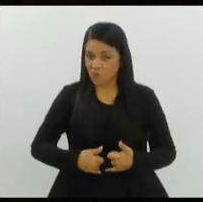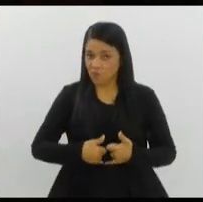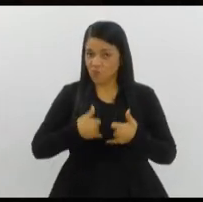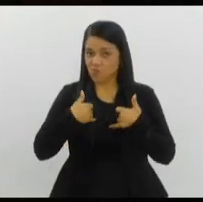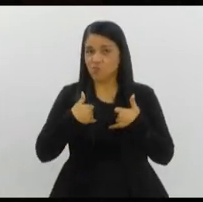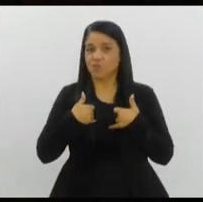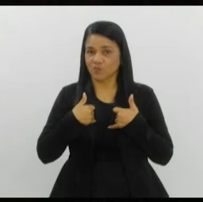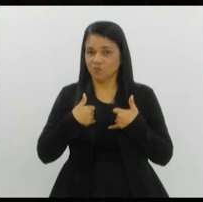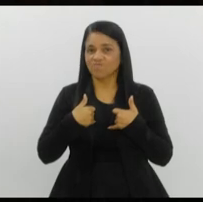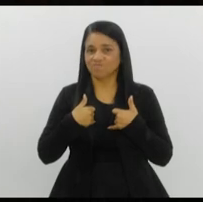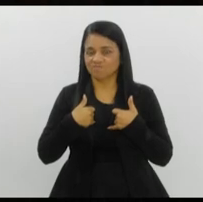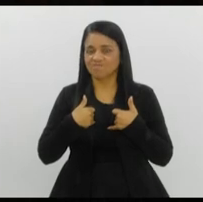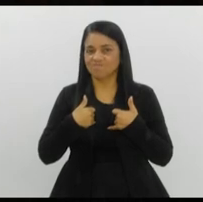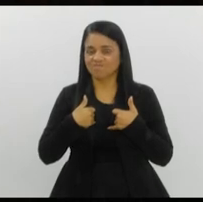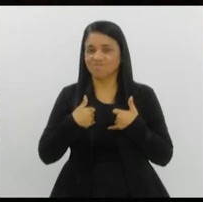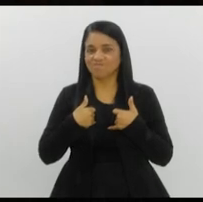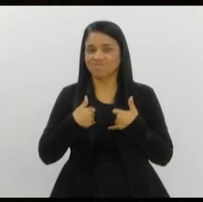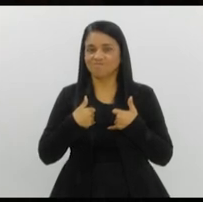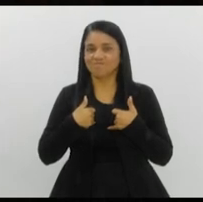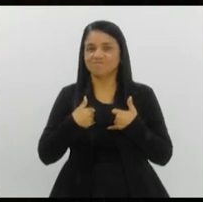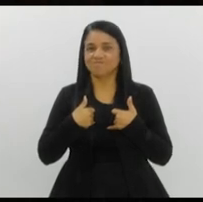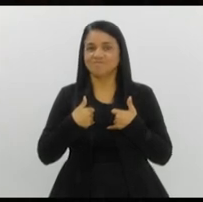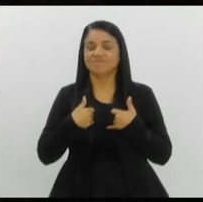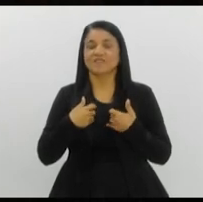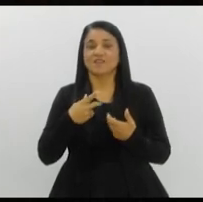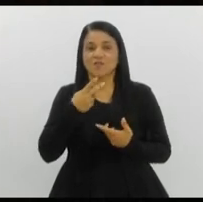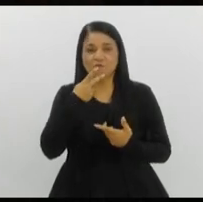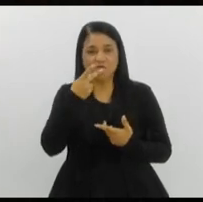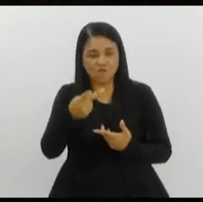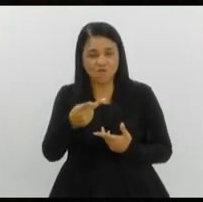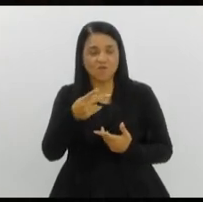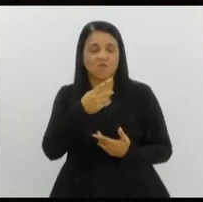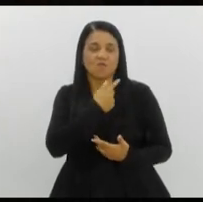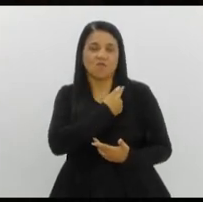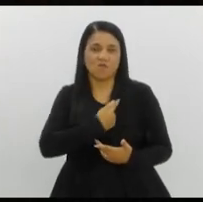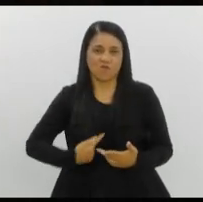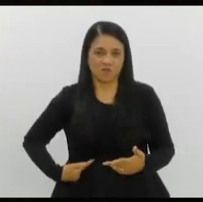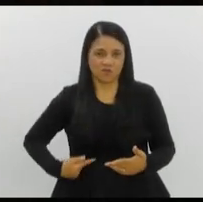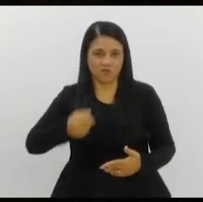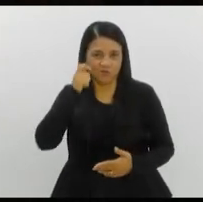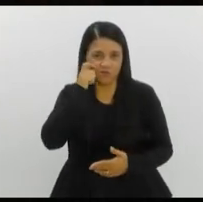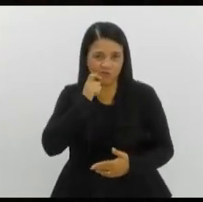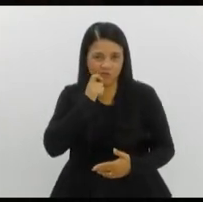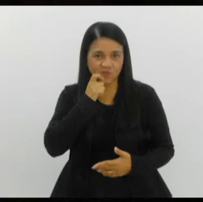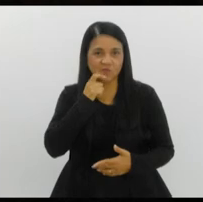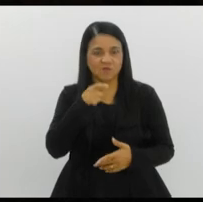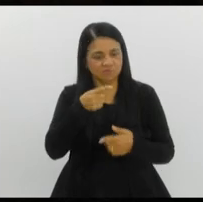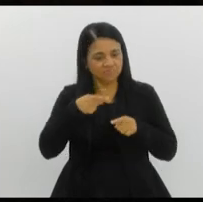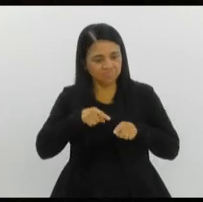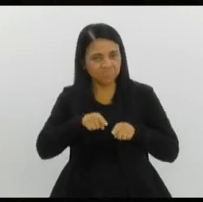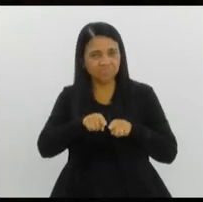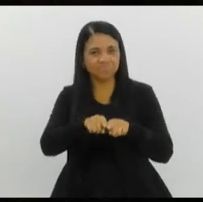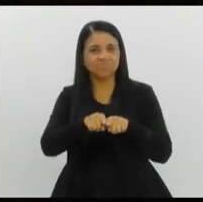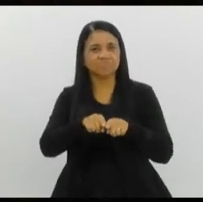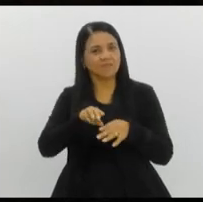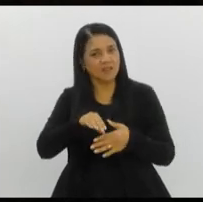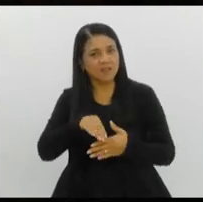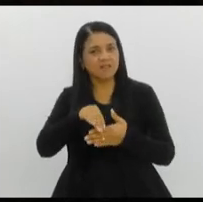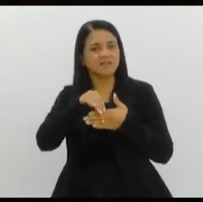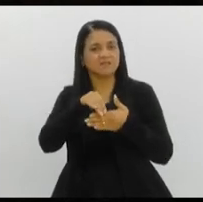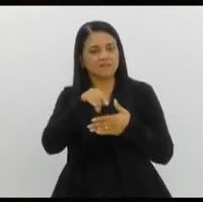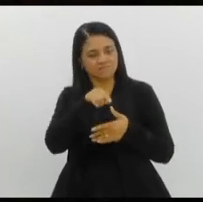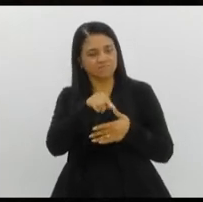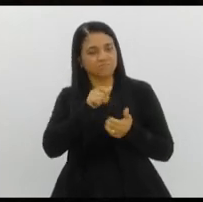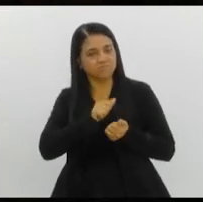esse que eu quero também dizer ao governador que sigo como seu aliado, seu liderado e, portanto, à